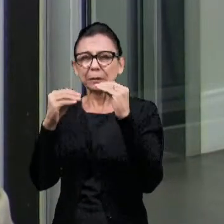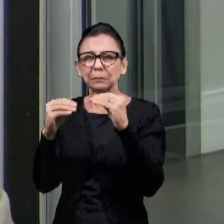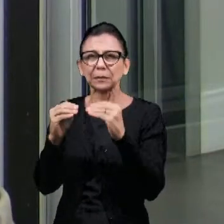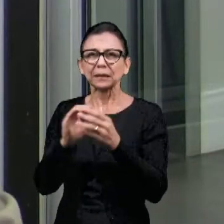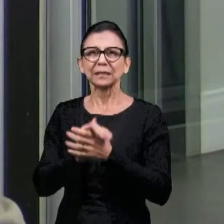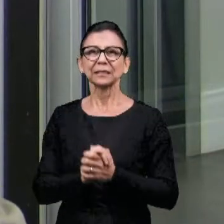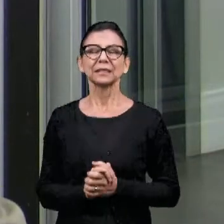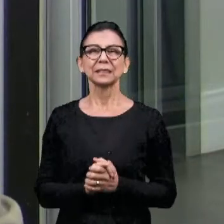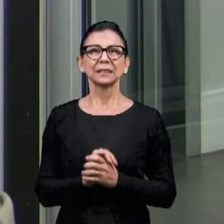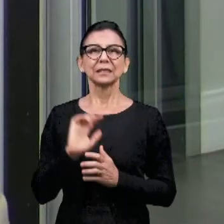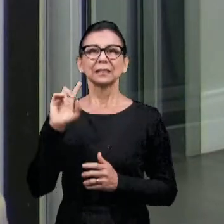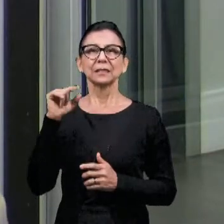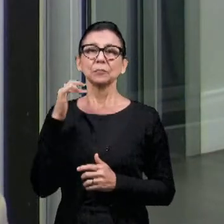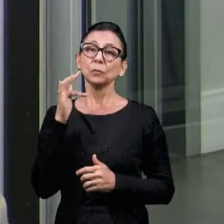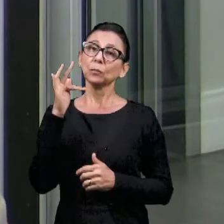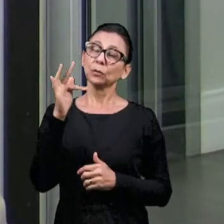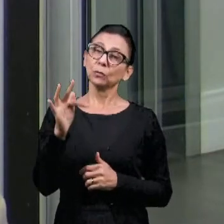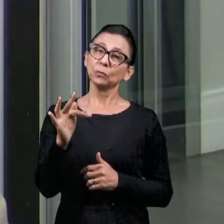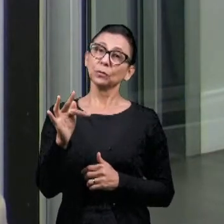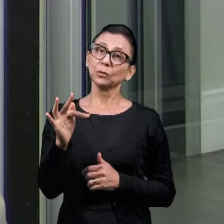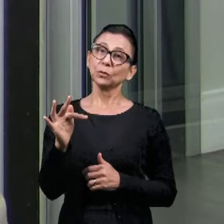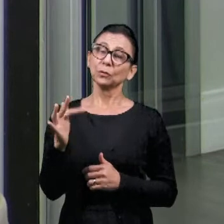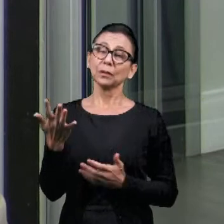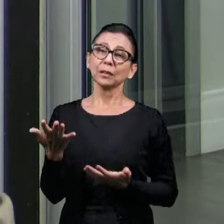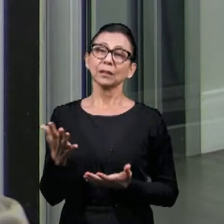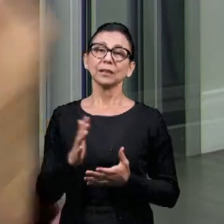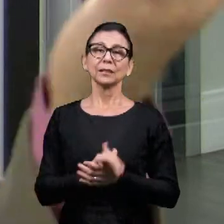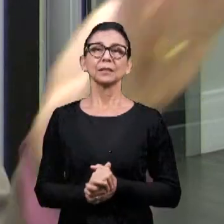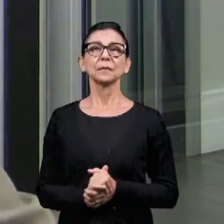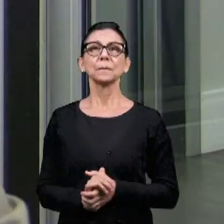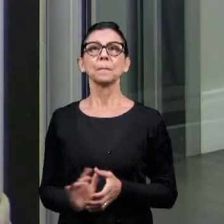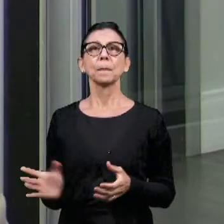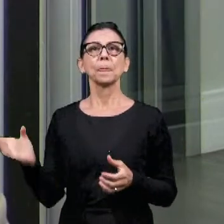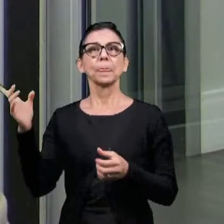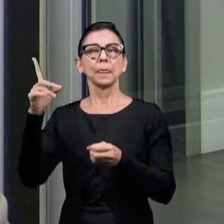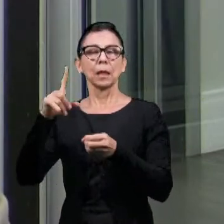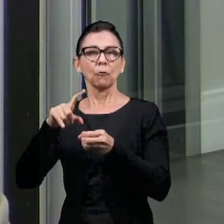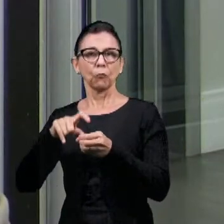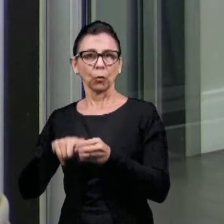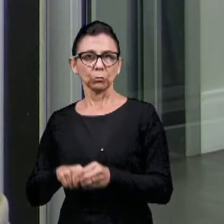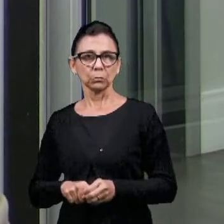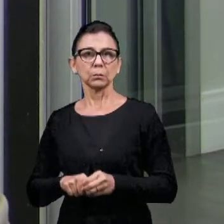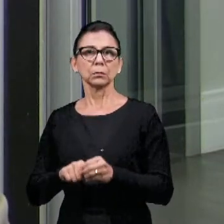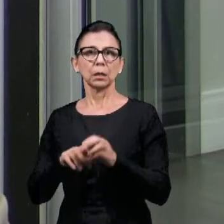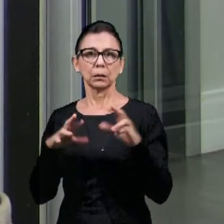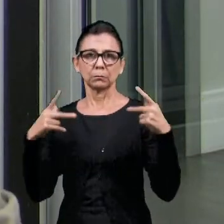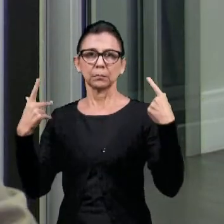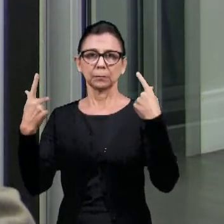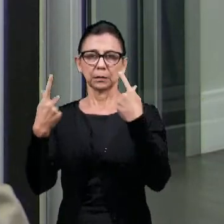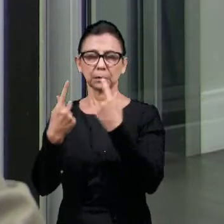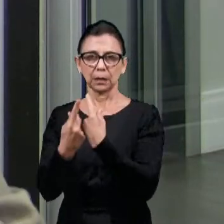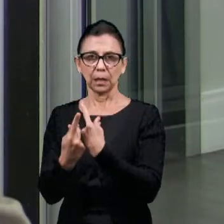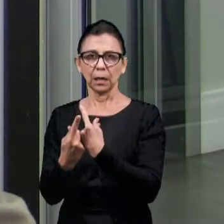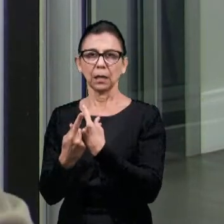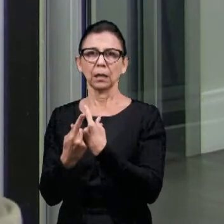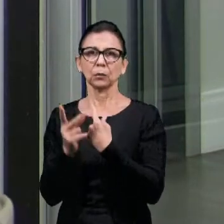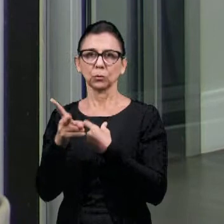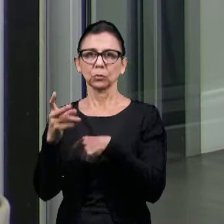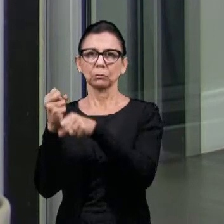Depois, mais tarde, como o pastor José mencionou, voltei e fiquei mais uns anos no presbitério, já aí